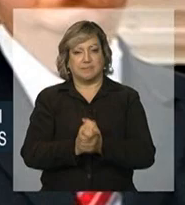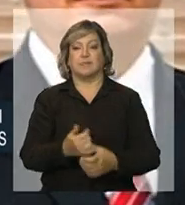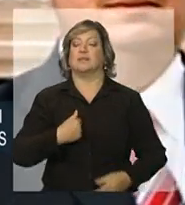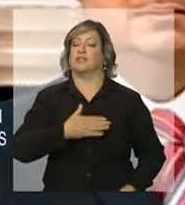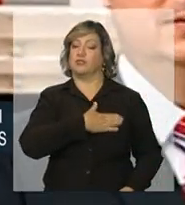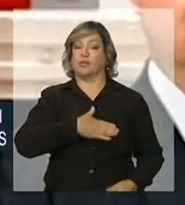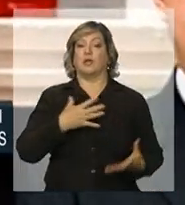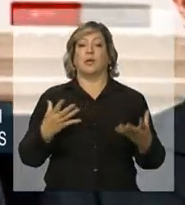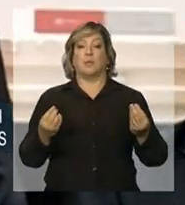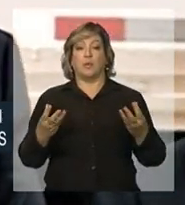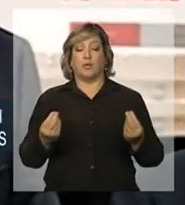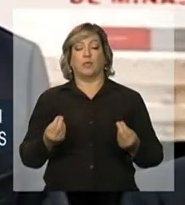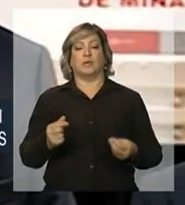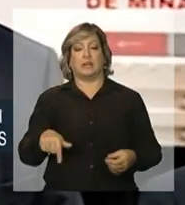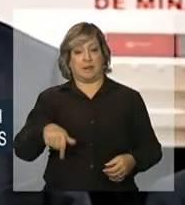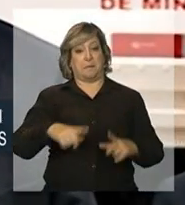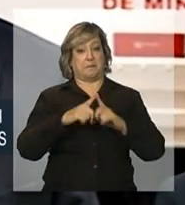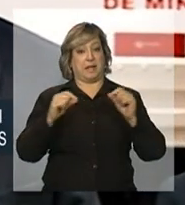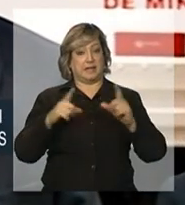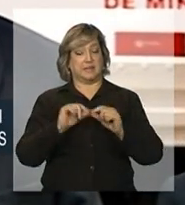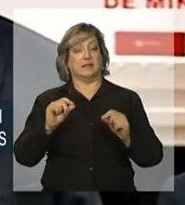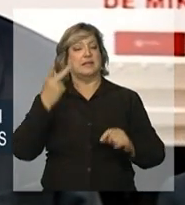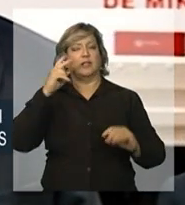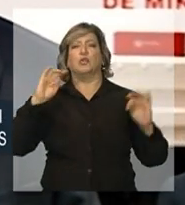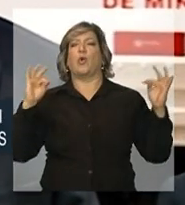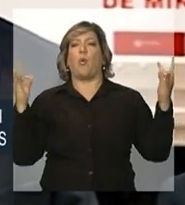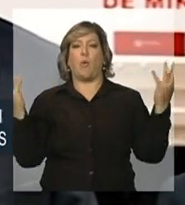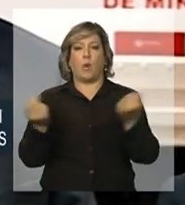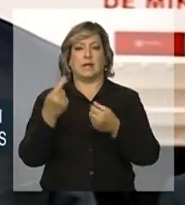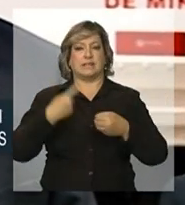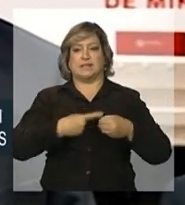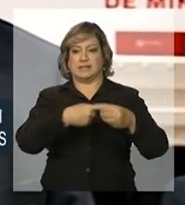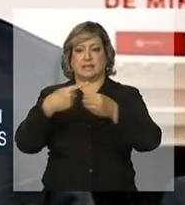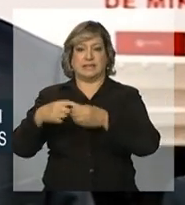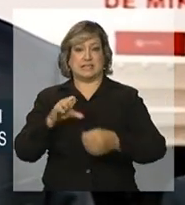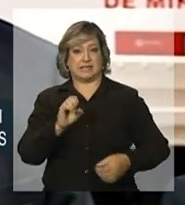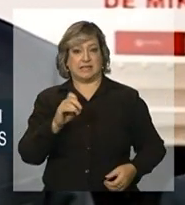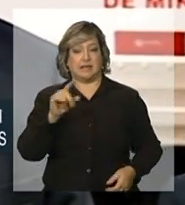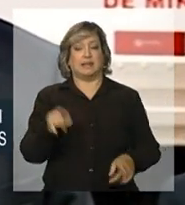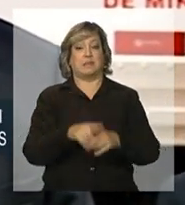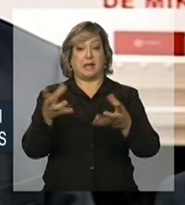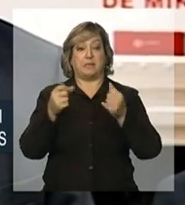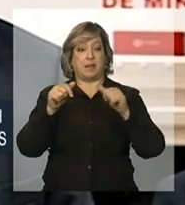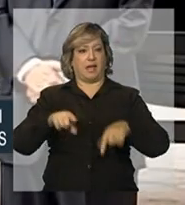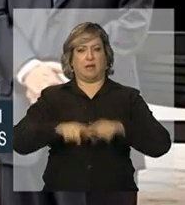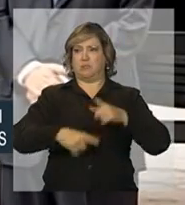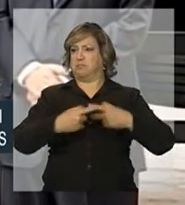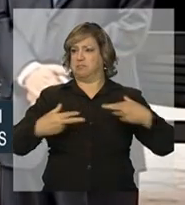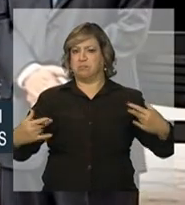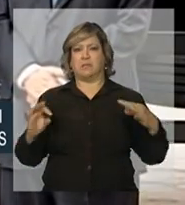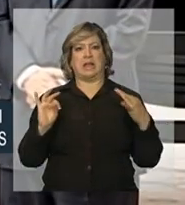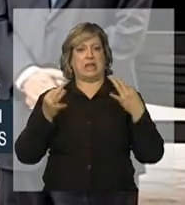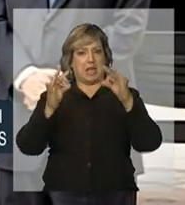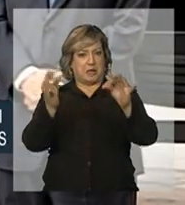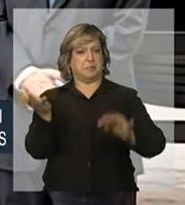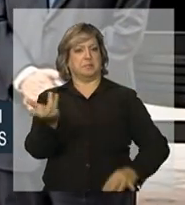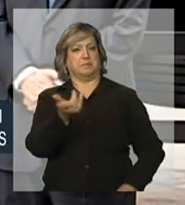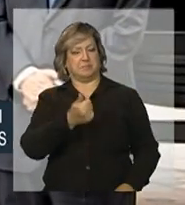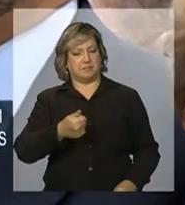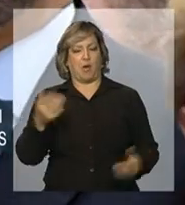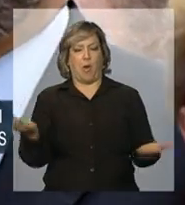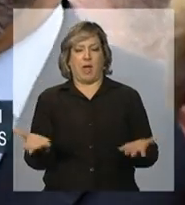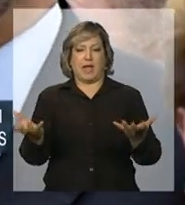muito grande para Brasília, e eu tenho certeza que para todas as cidades-sede, receber esses equipamentos que estamos recebendo hoje,